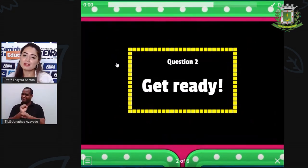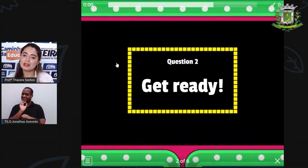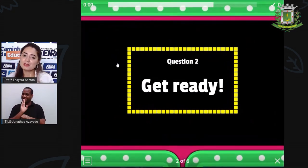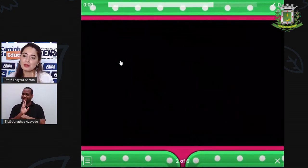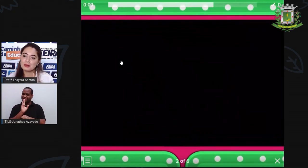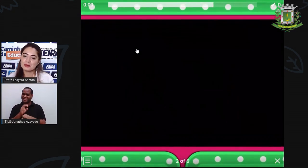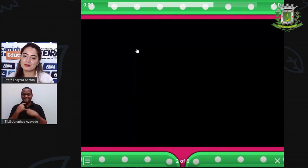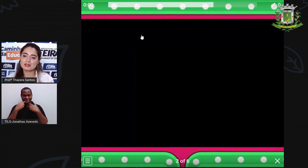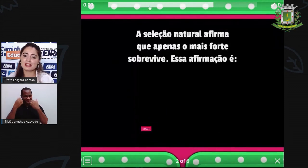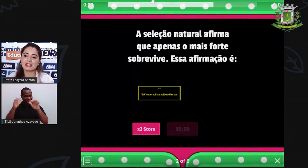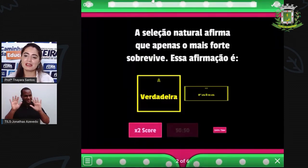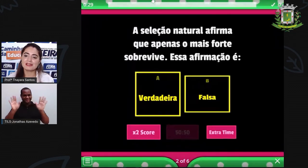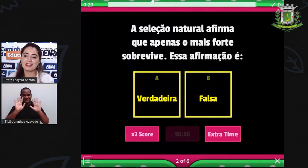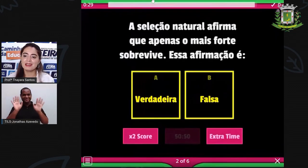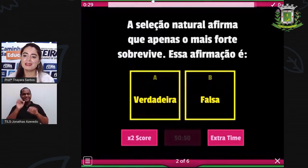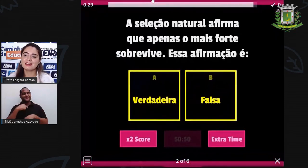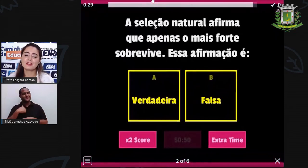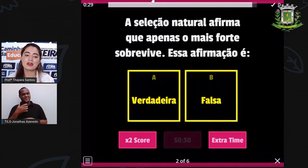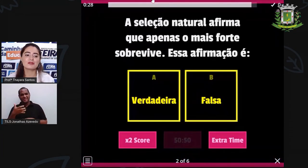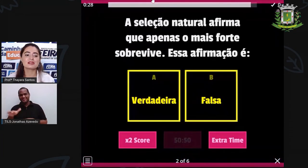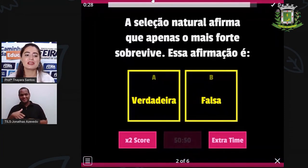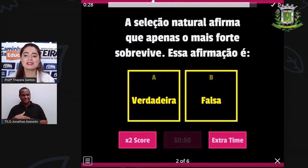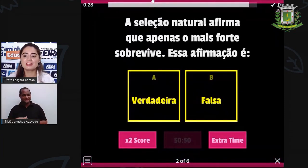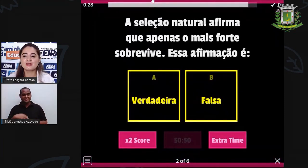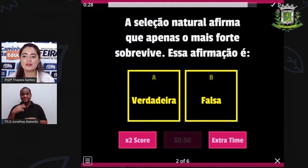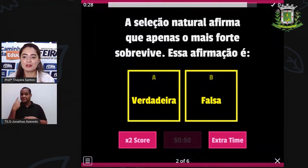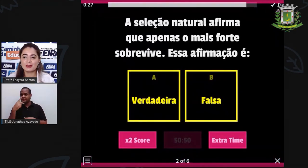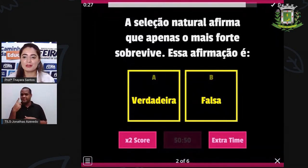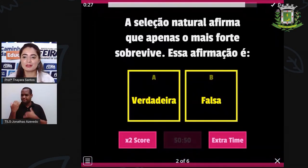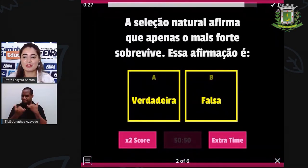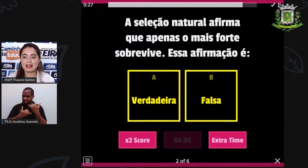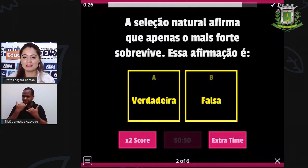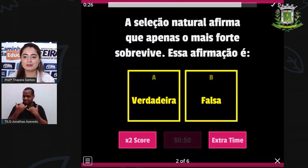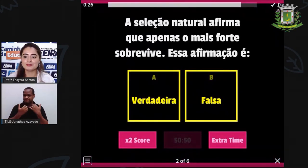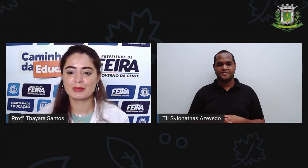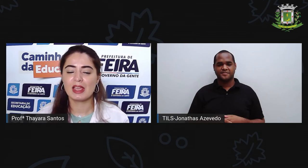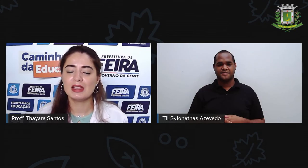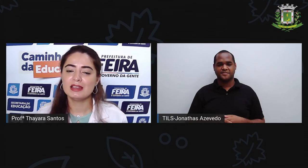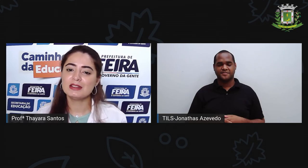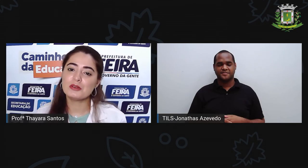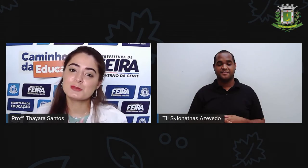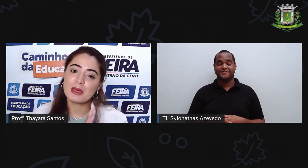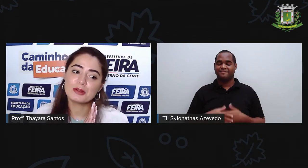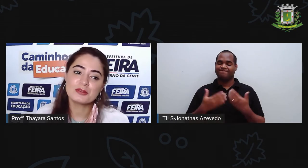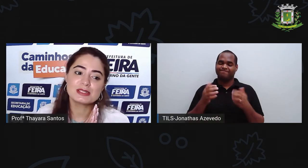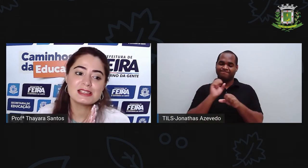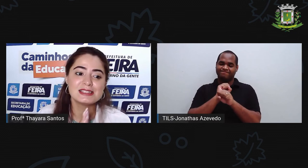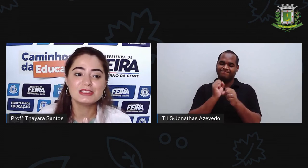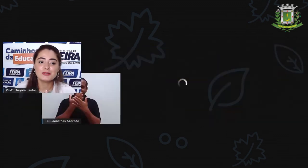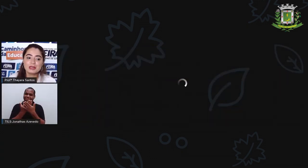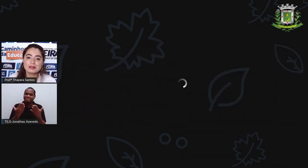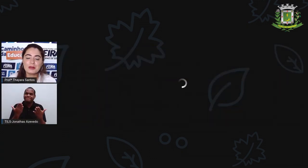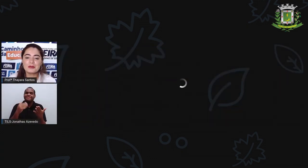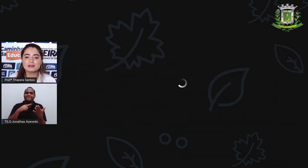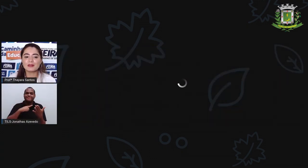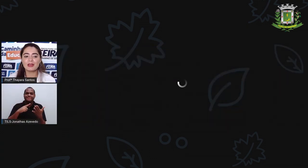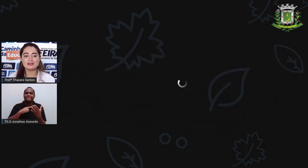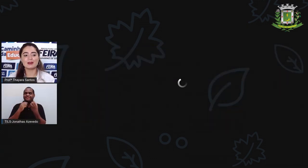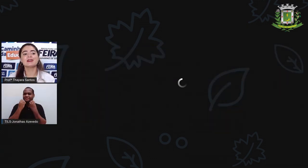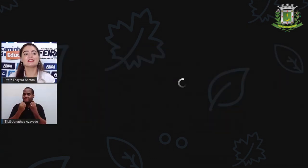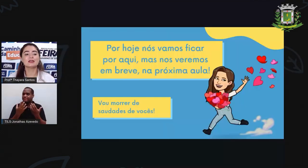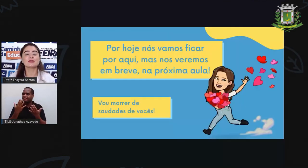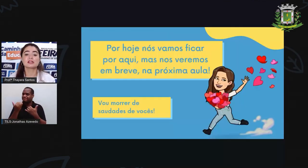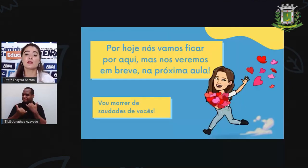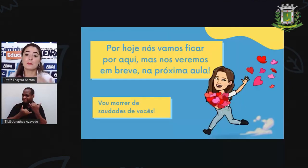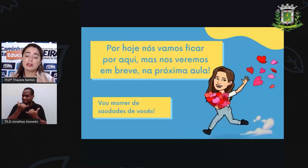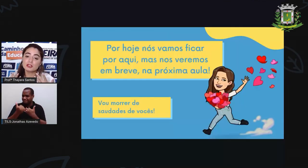eu não quero dar spoiler para vocês, né? Eu quero que vocês se divirtam aí do outro lado. Então, eu espero que vocês se divirtam enquanto estão aí